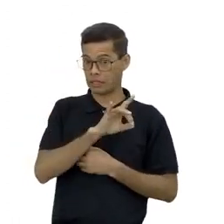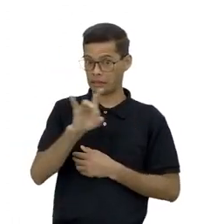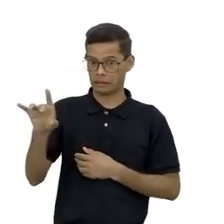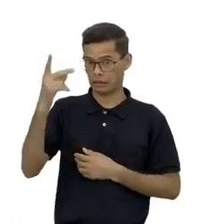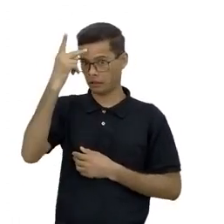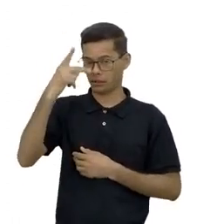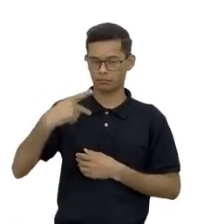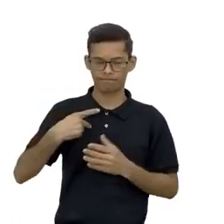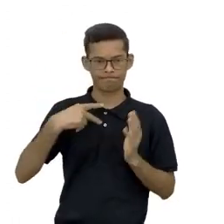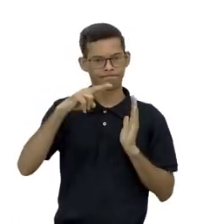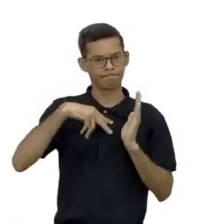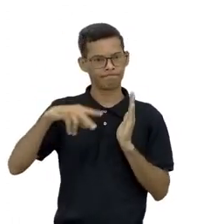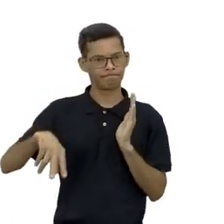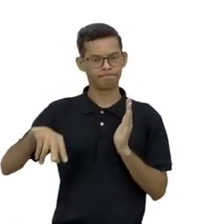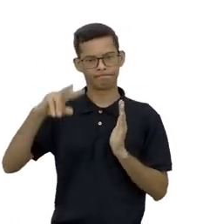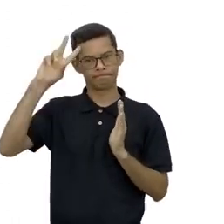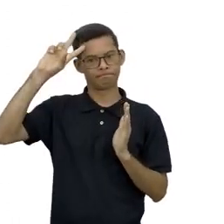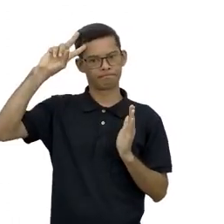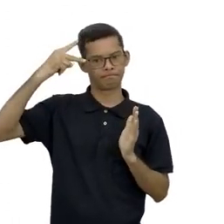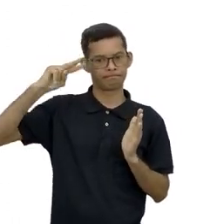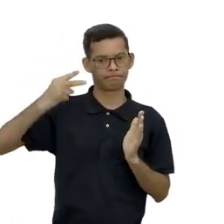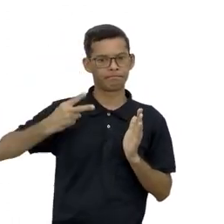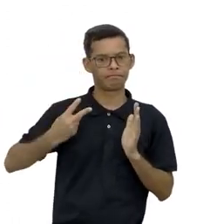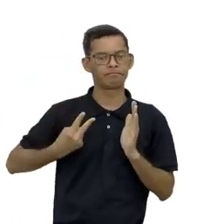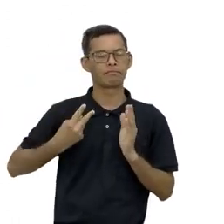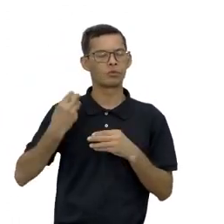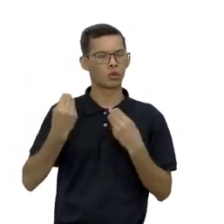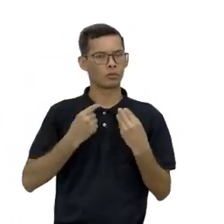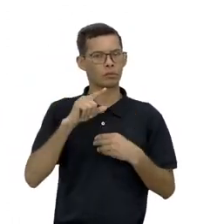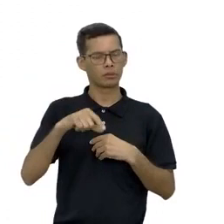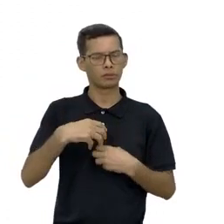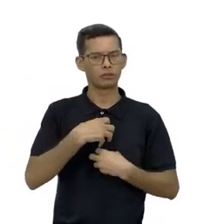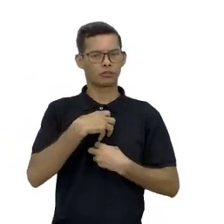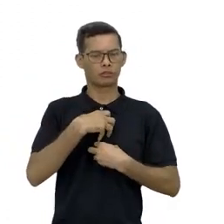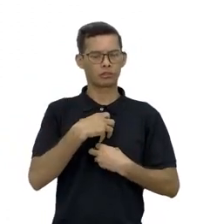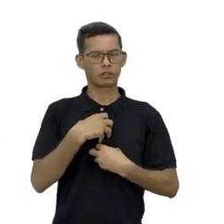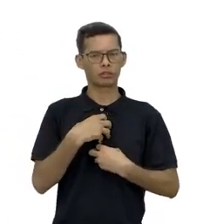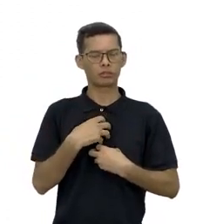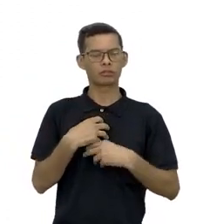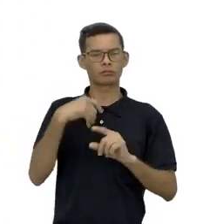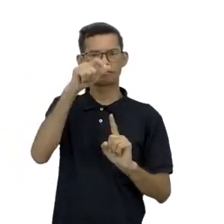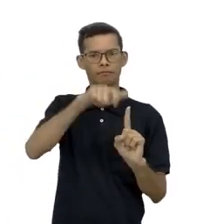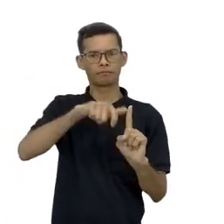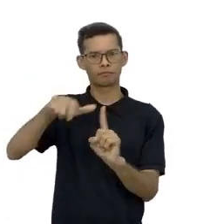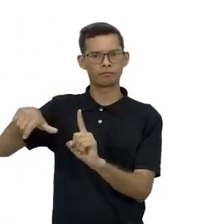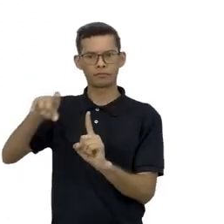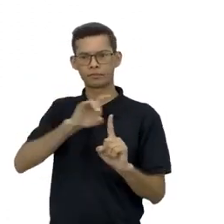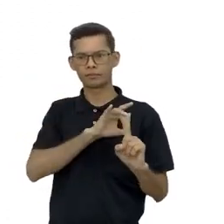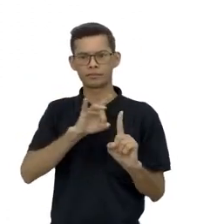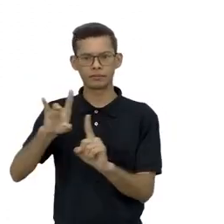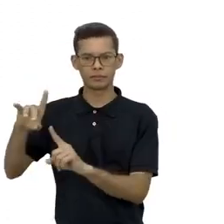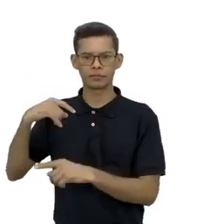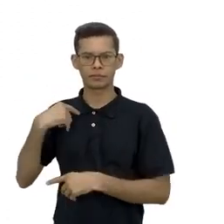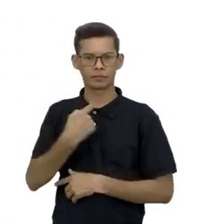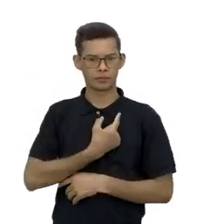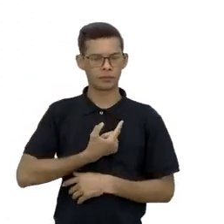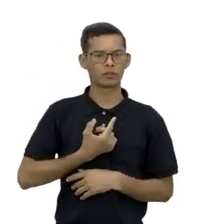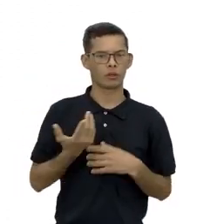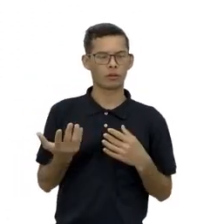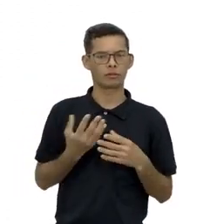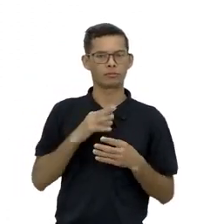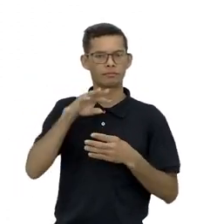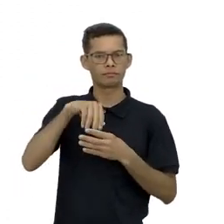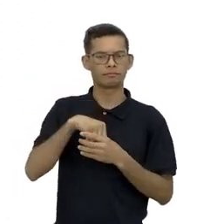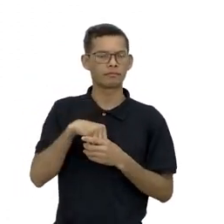de interpretação é uma outra modalidade de leitura, que é aquela em que nós